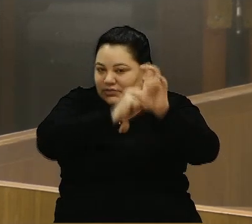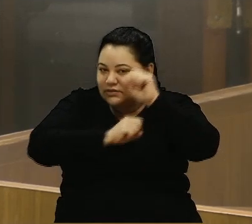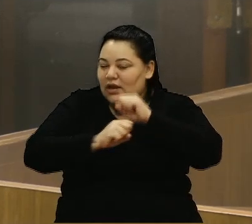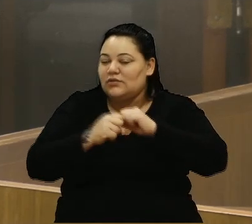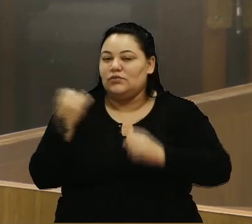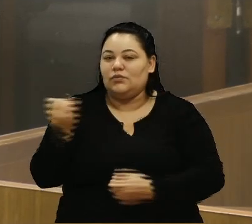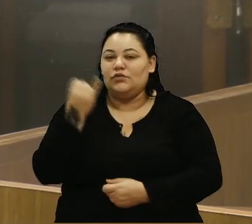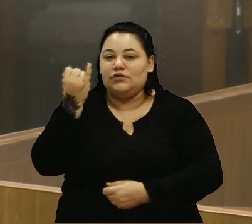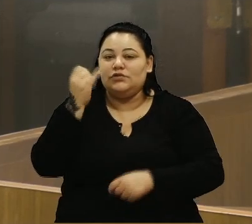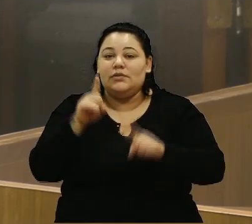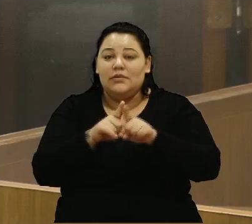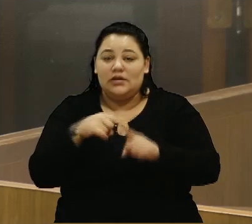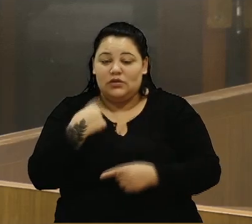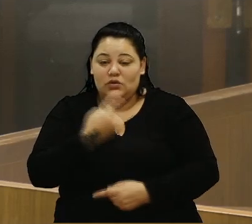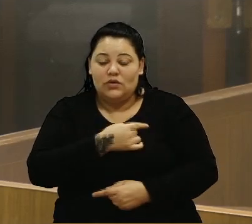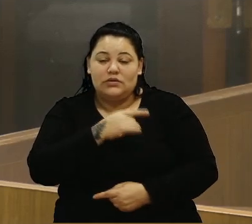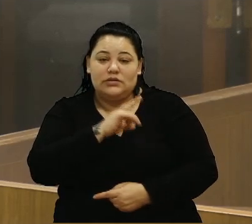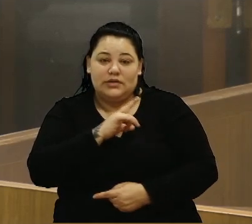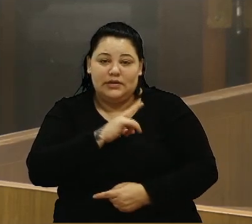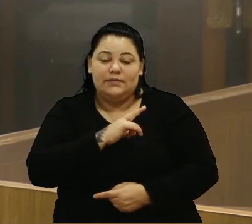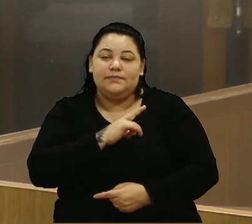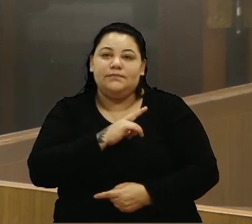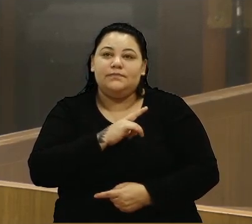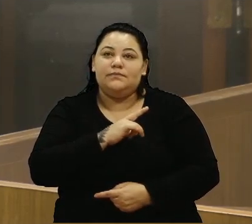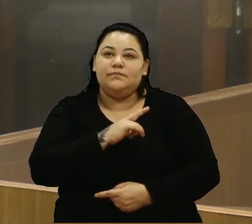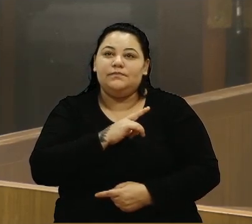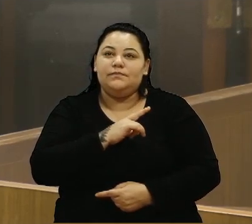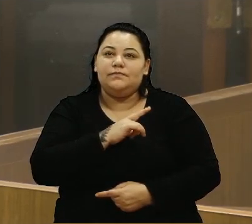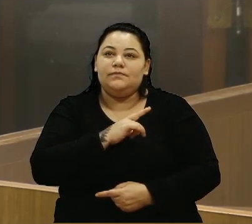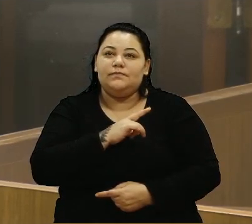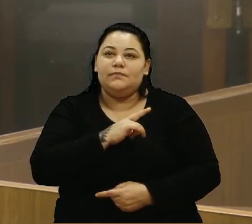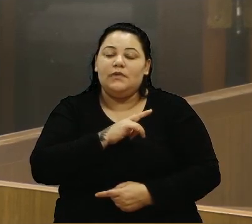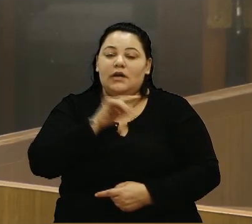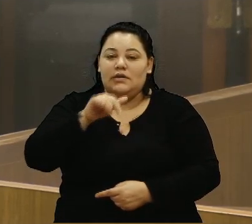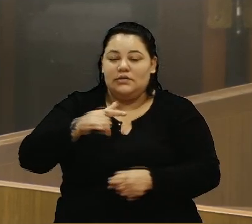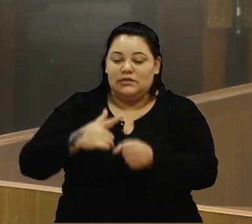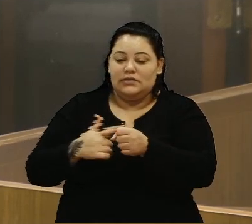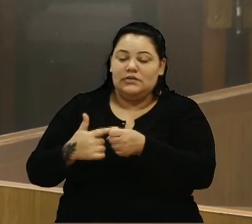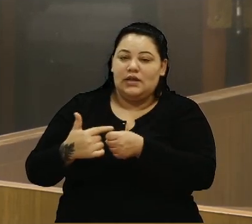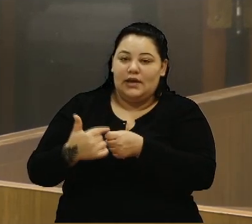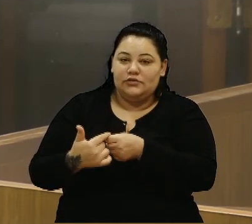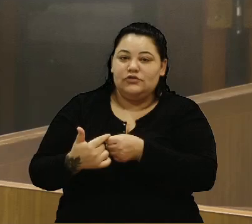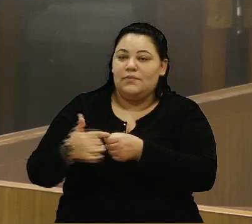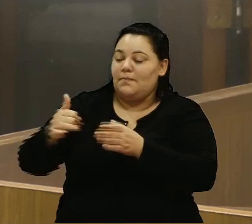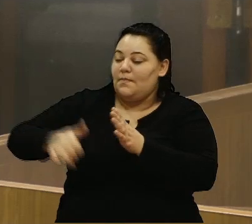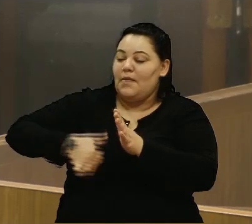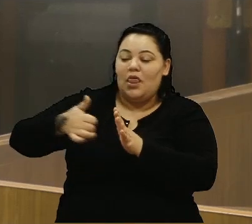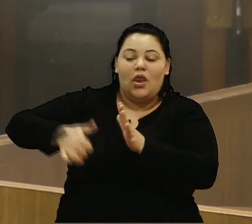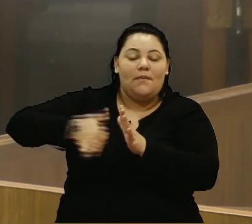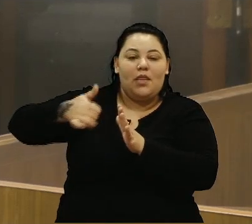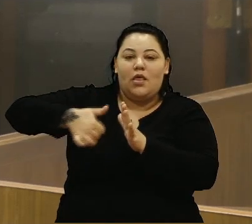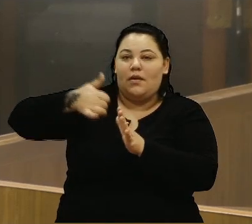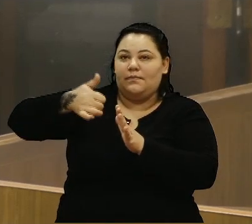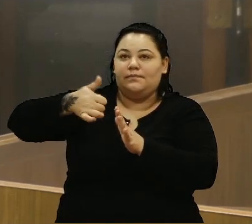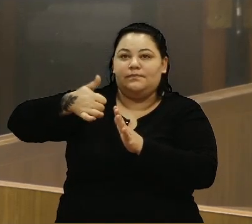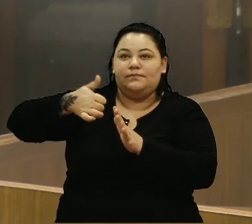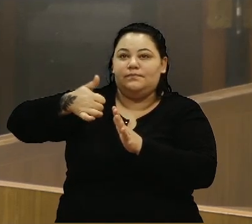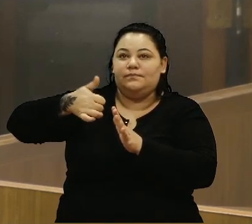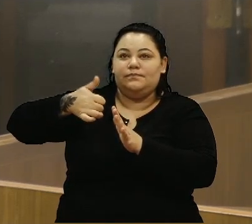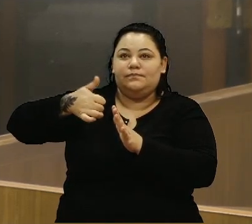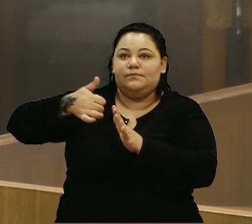gente está tendo cada vez mais para essa cidade cada vez melhorar mais.